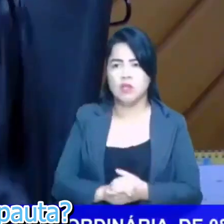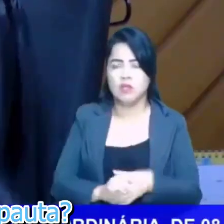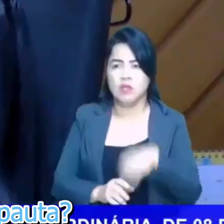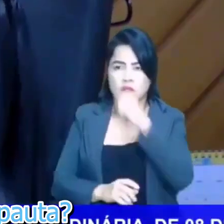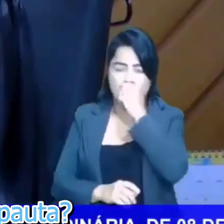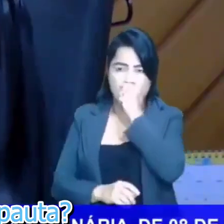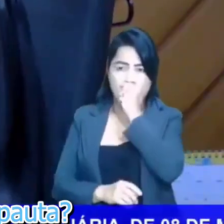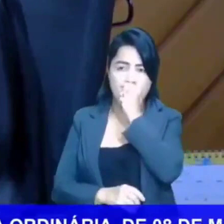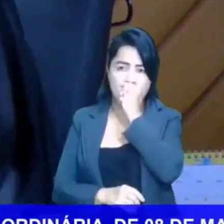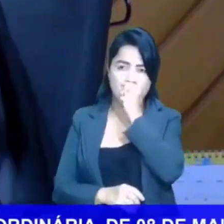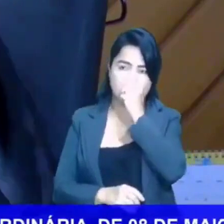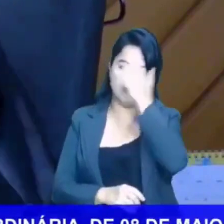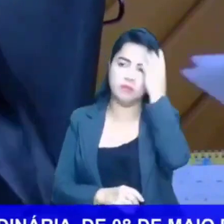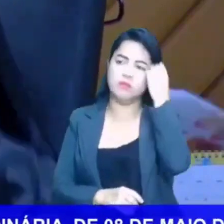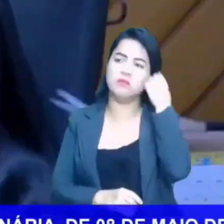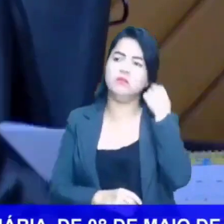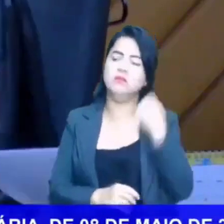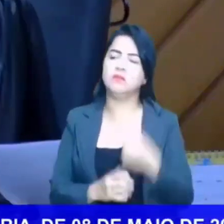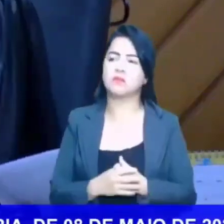mesa. Tem normal da pauta?